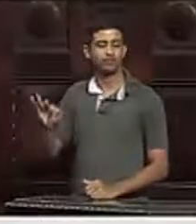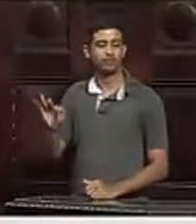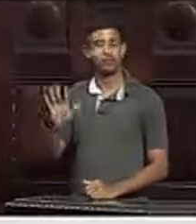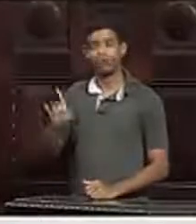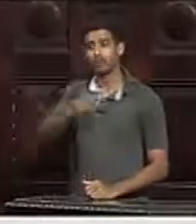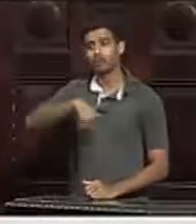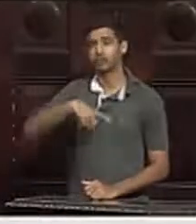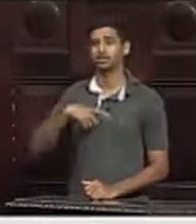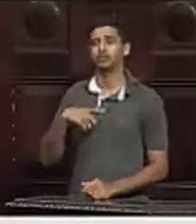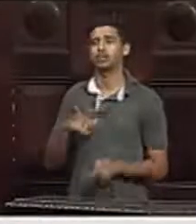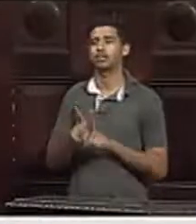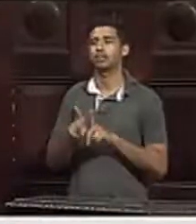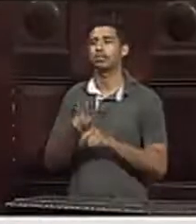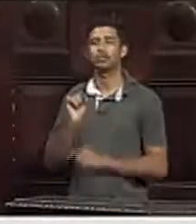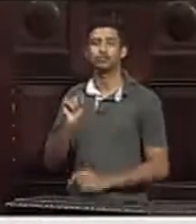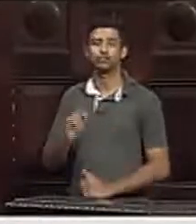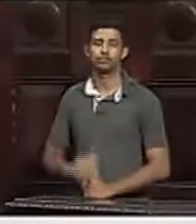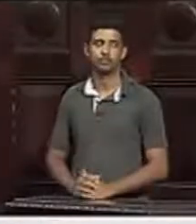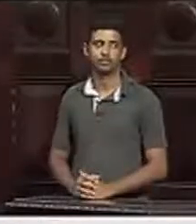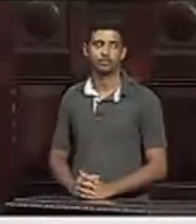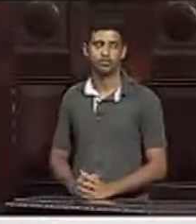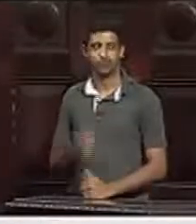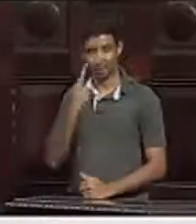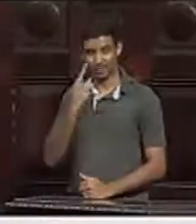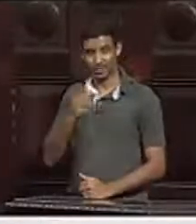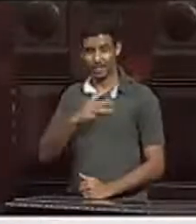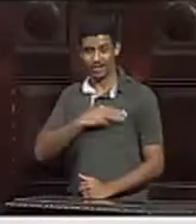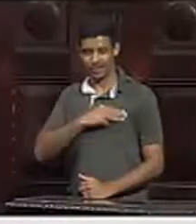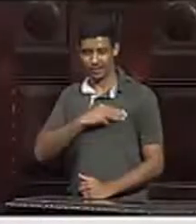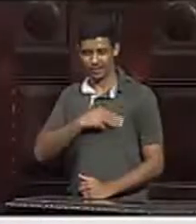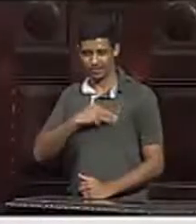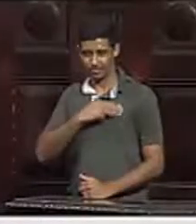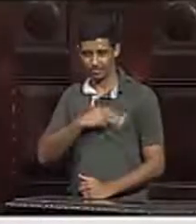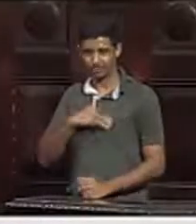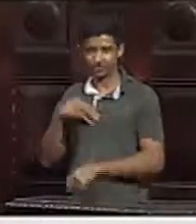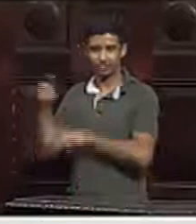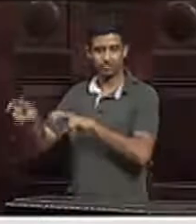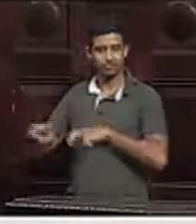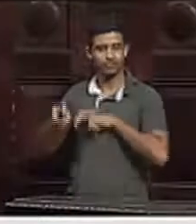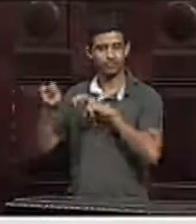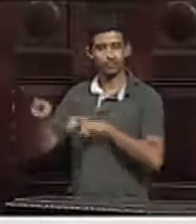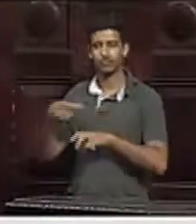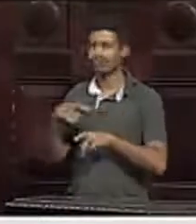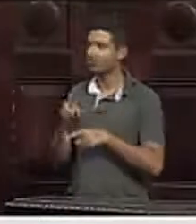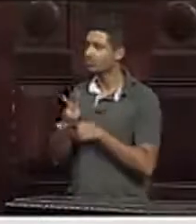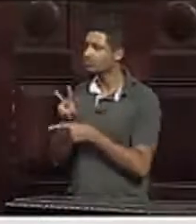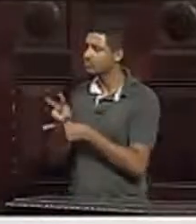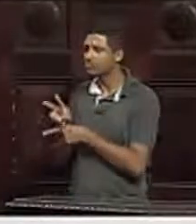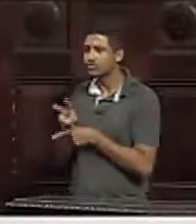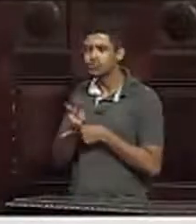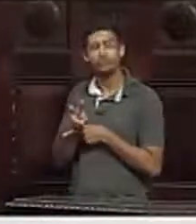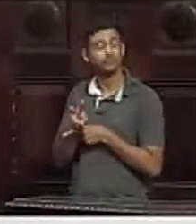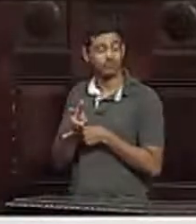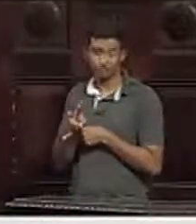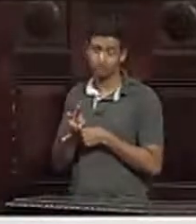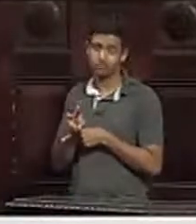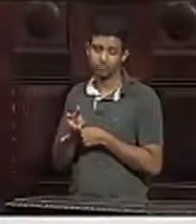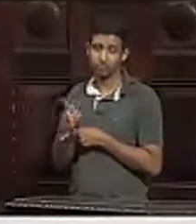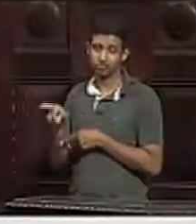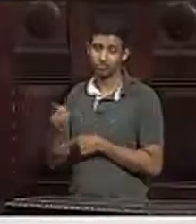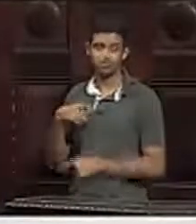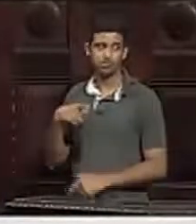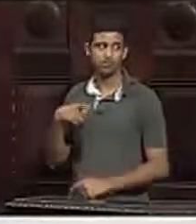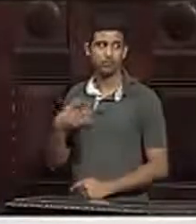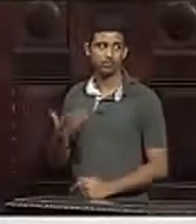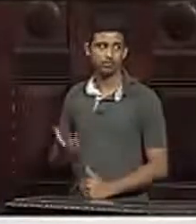temos também, no Ministério da Fazenda, os fiscais aduaneiros. E a questão